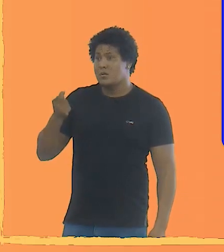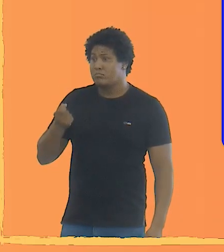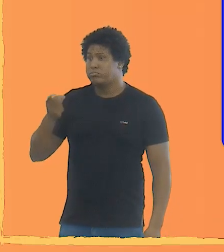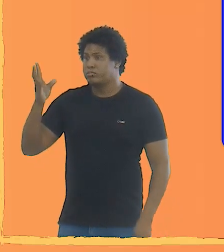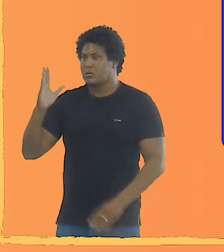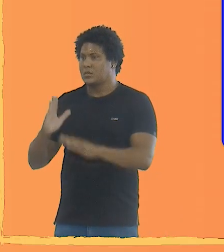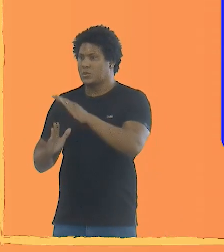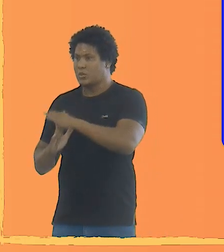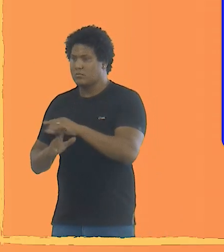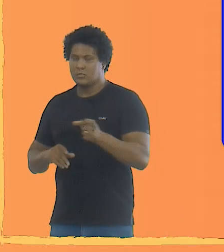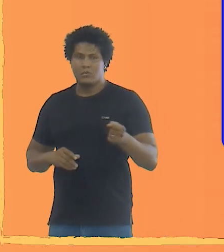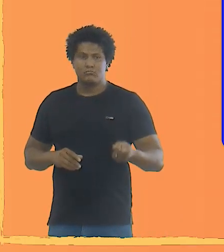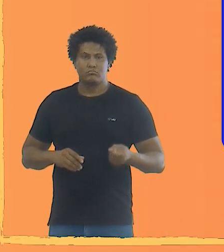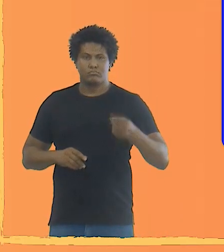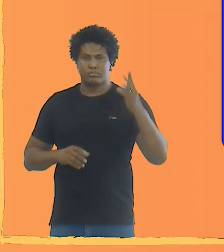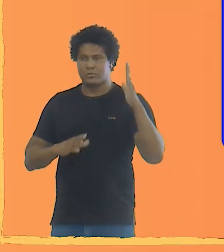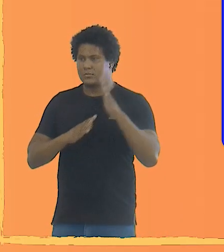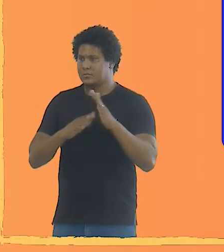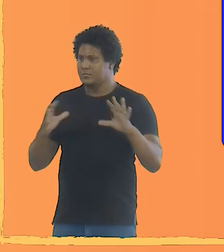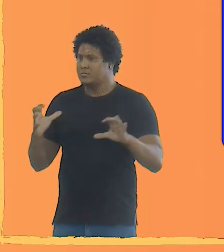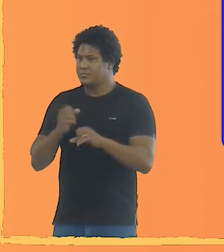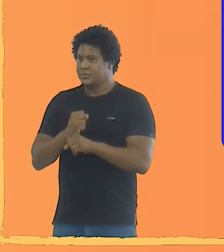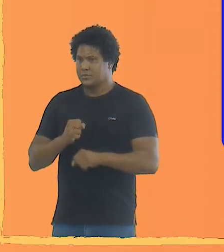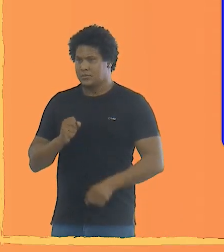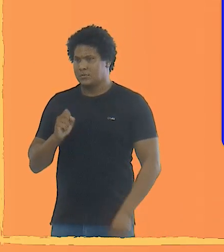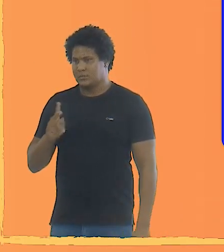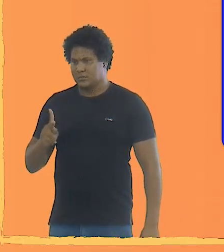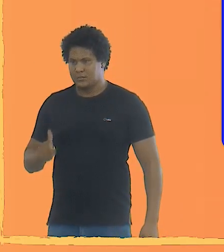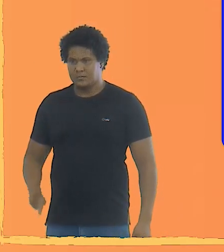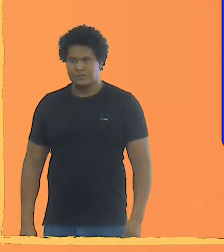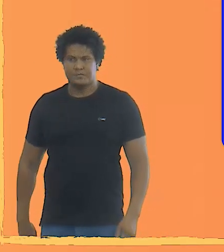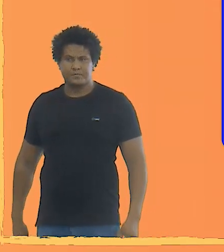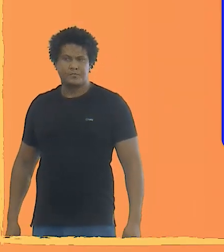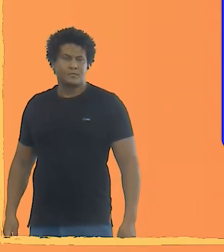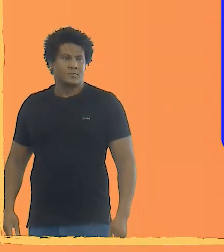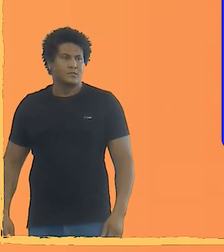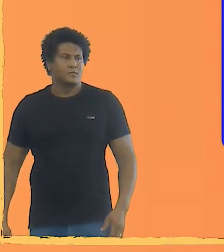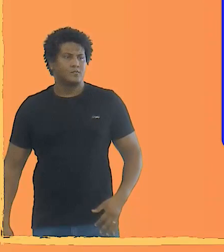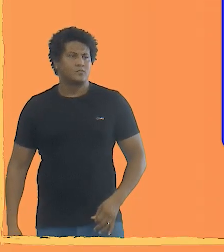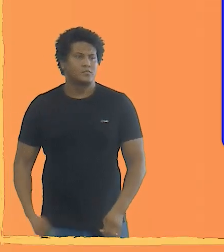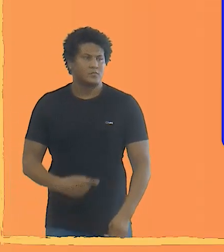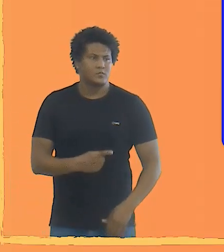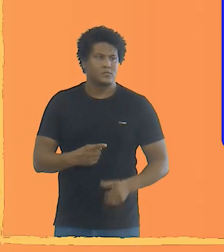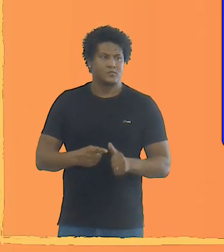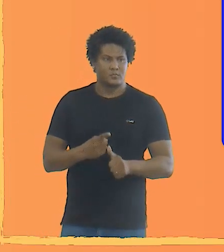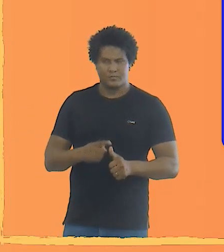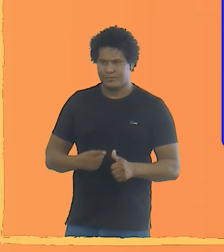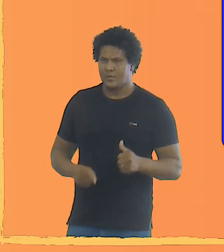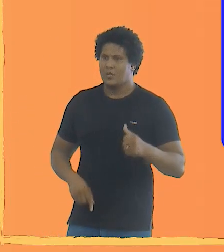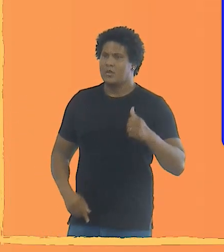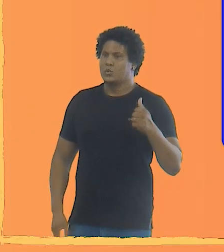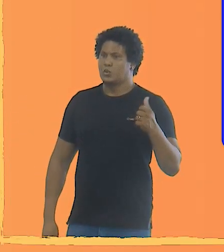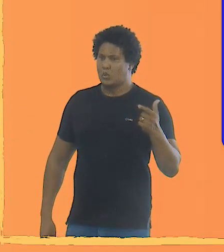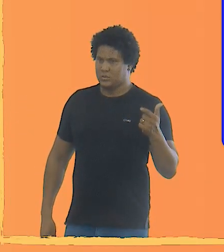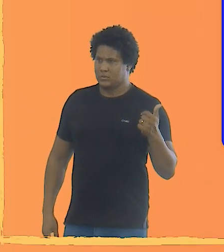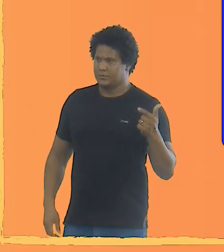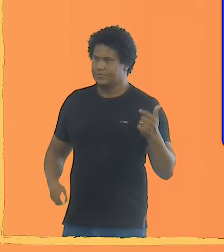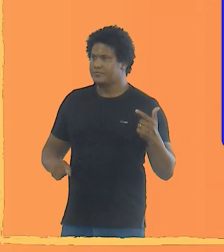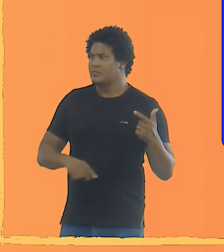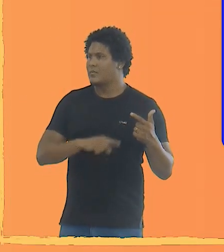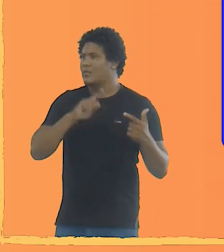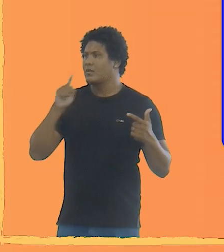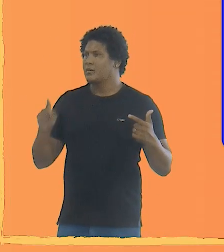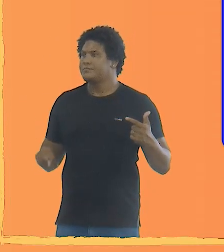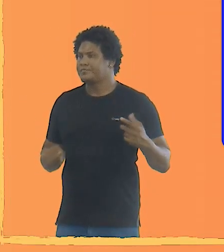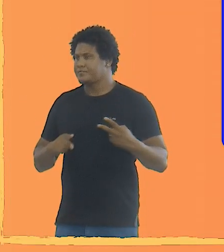são separados. Então, na primeira possibilidade, quantos eu tenho? 12. E na outra possibilidade eu